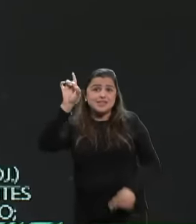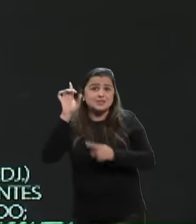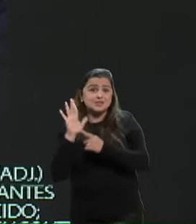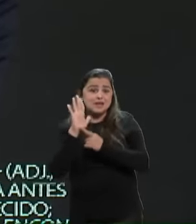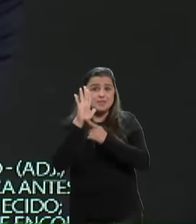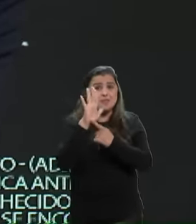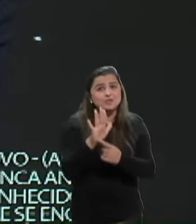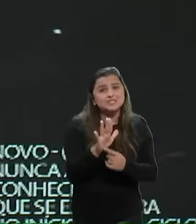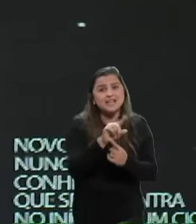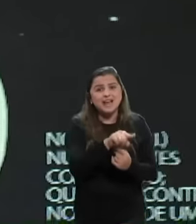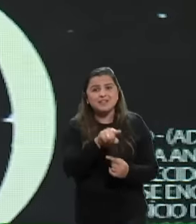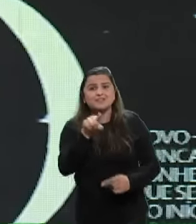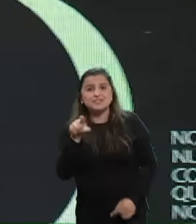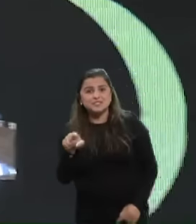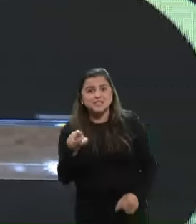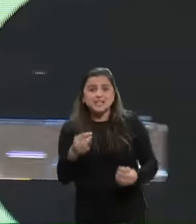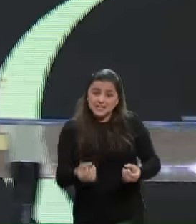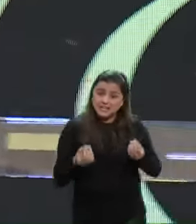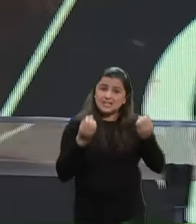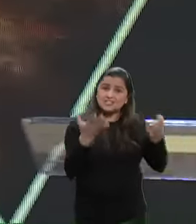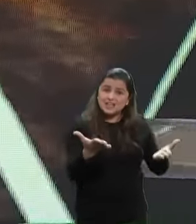algo que não tenha a intenção de te dar.